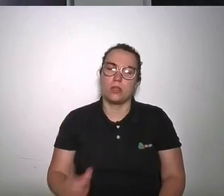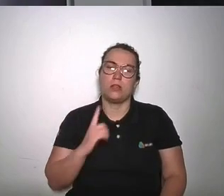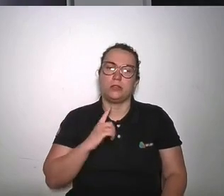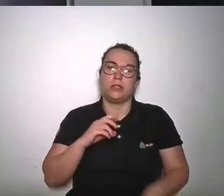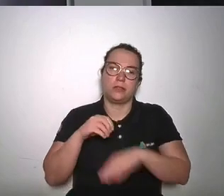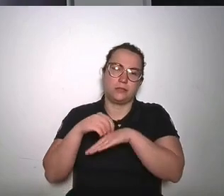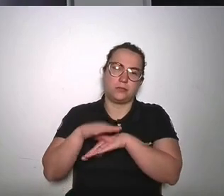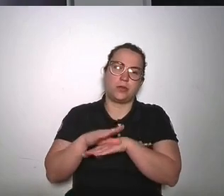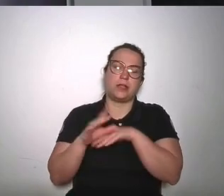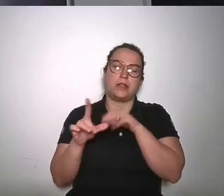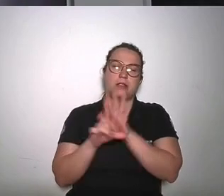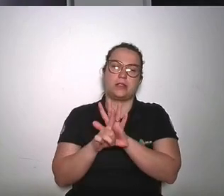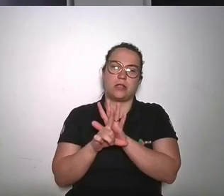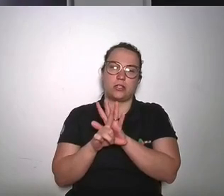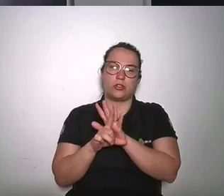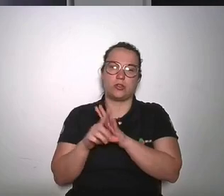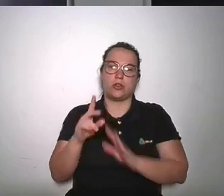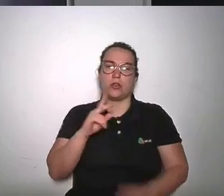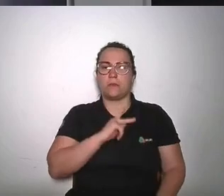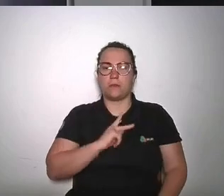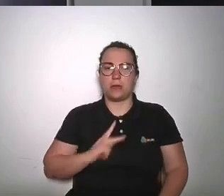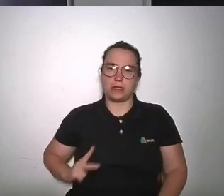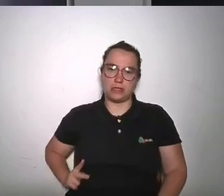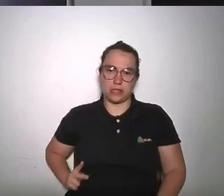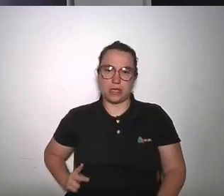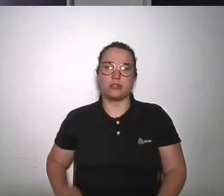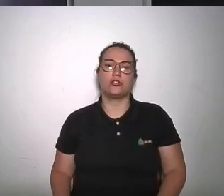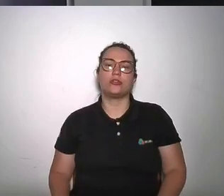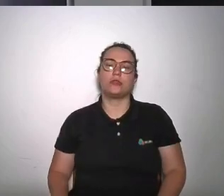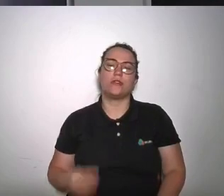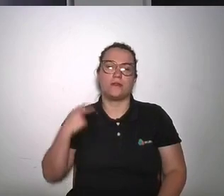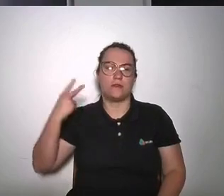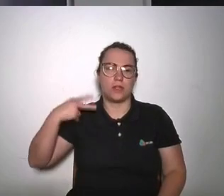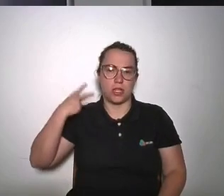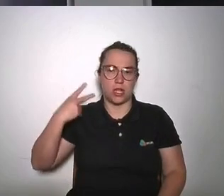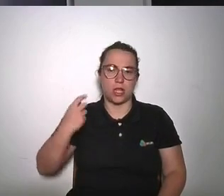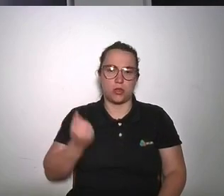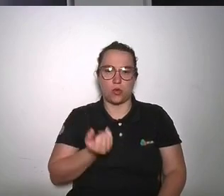para a presidente e os vereadores.